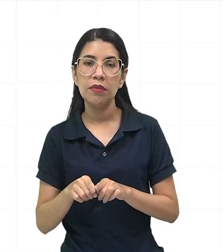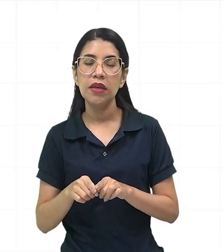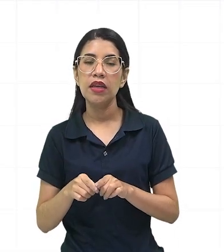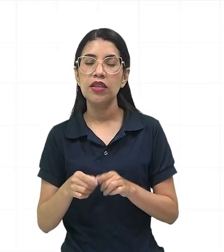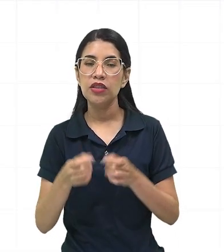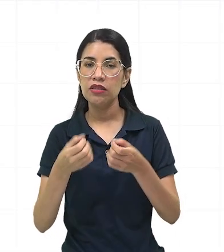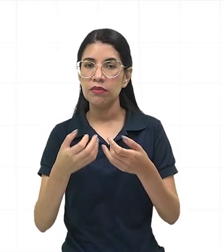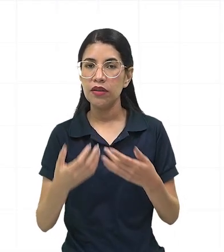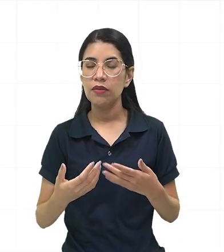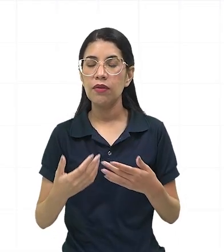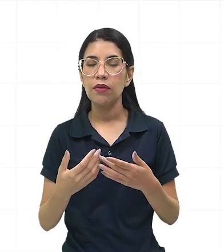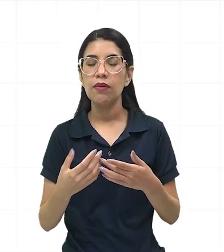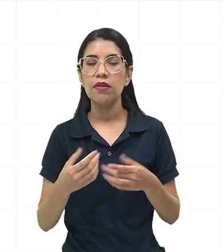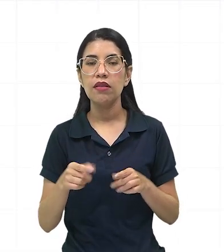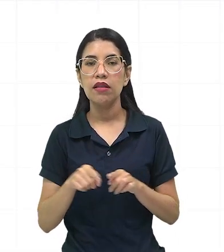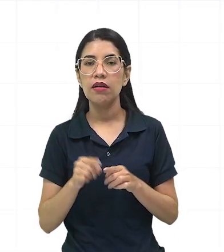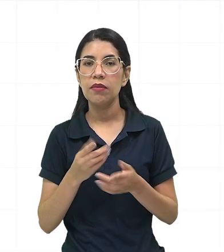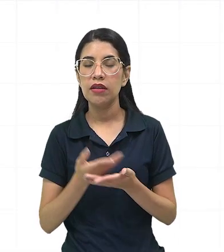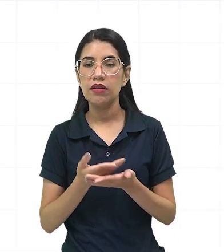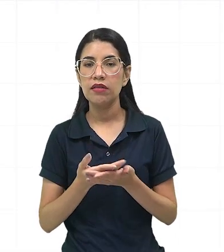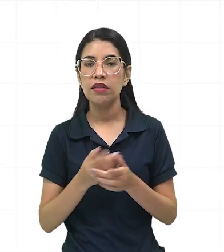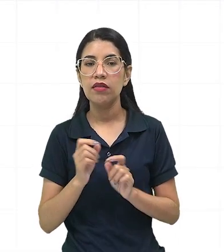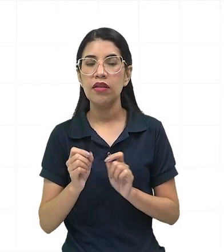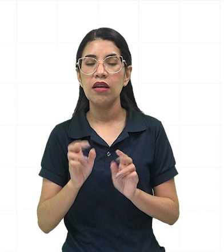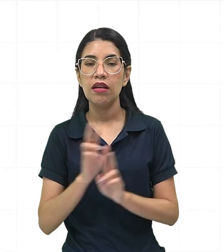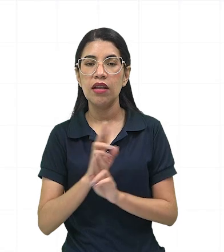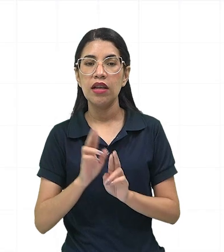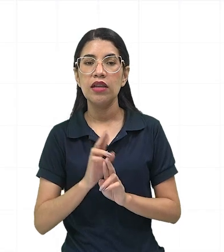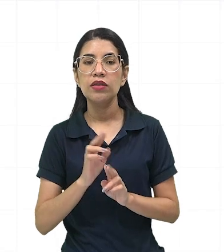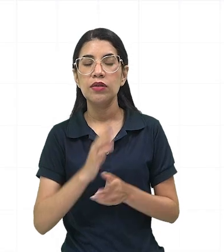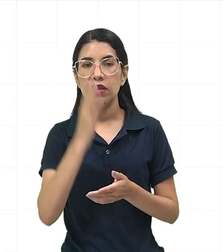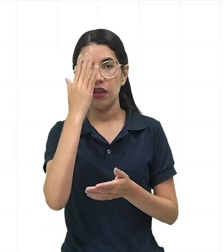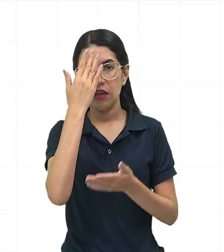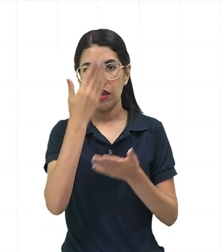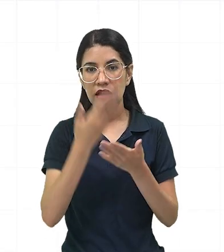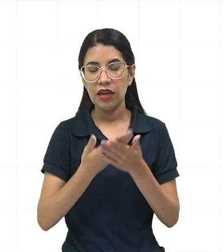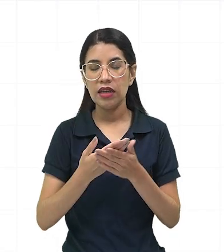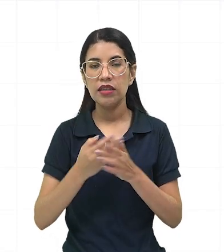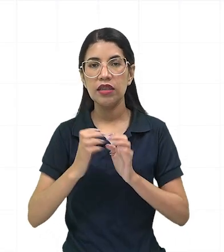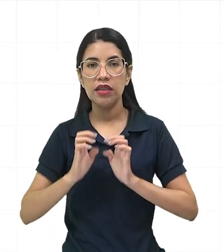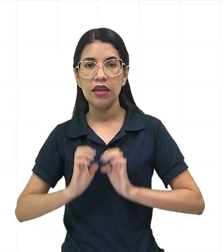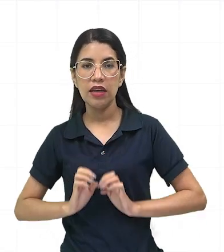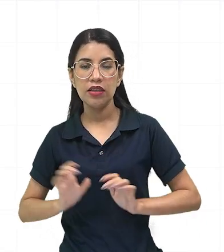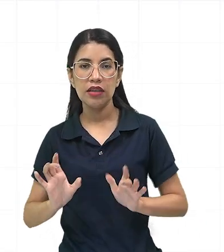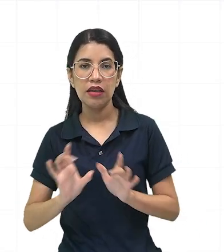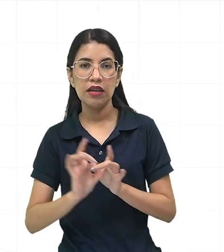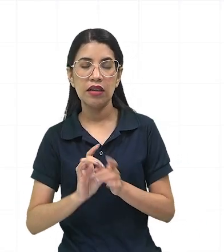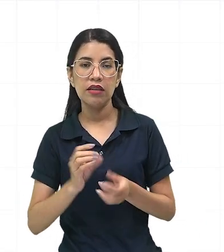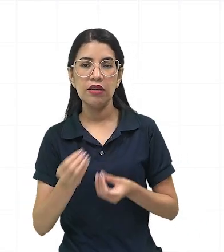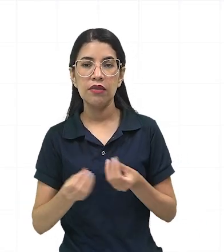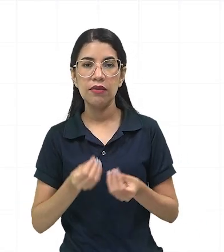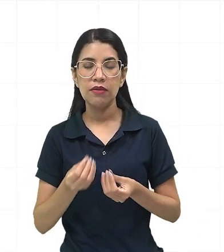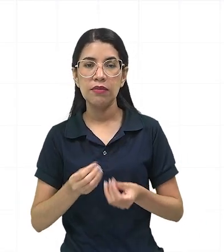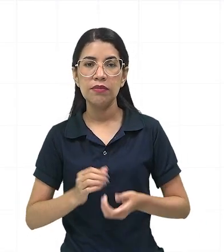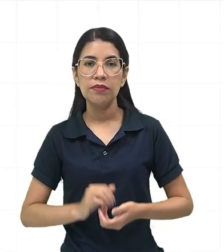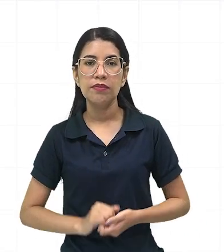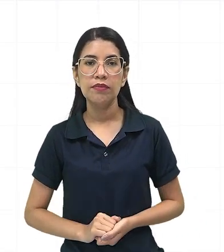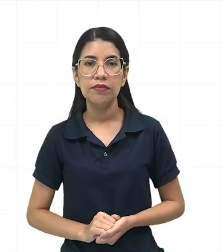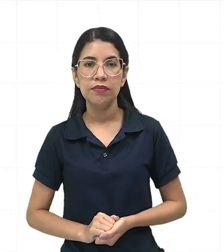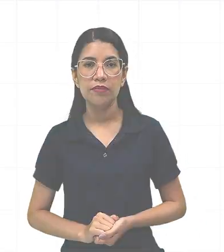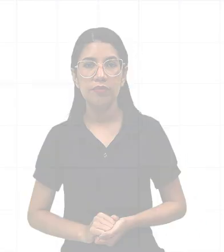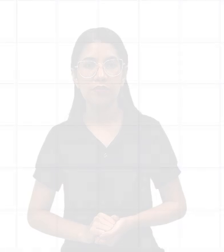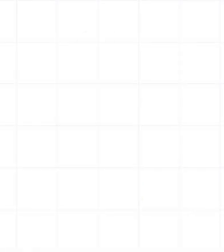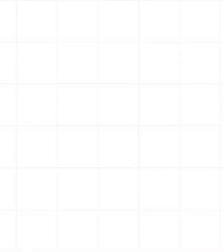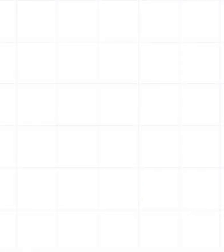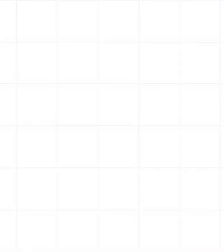dialogamos ao longo dessa unidade, né, que foi a relação entre crenças religiosas e princípios éticos. Olha, para pensar como é que